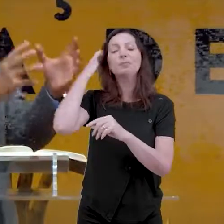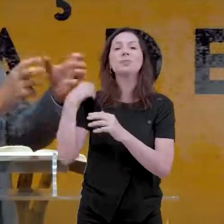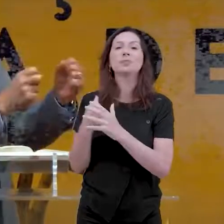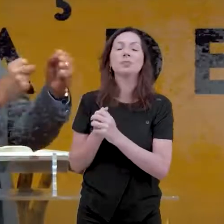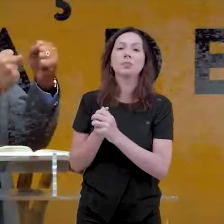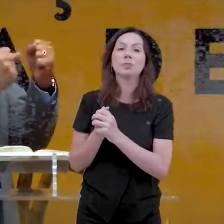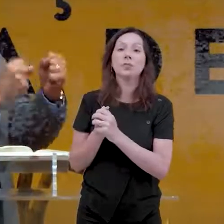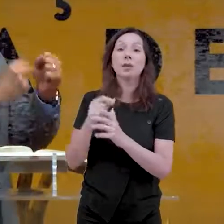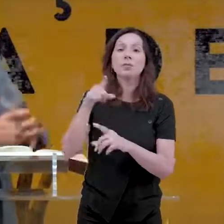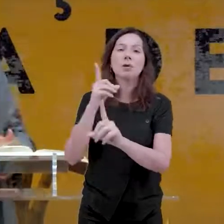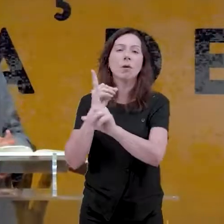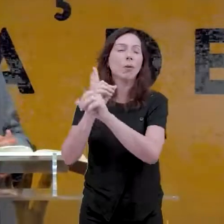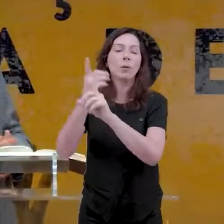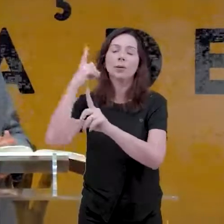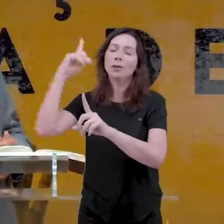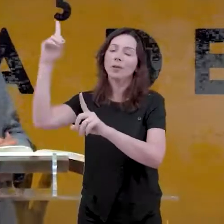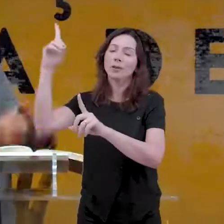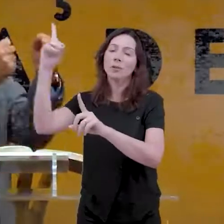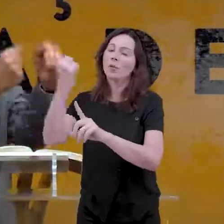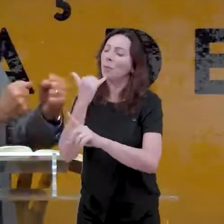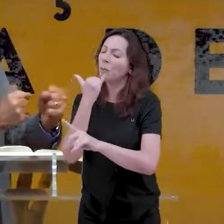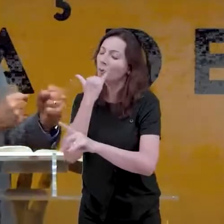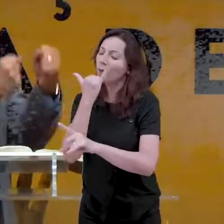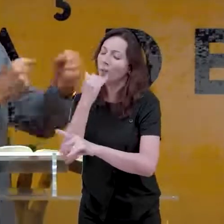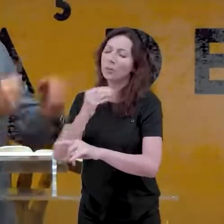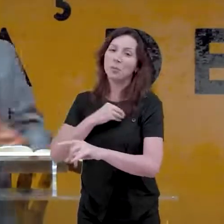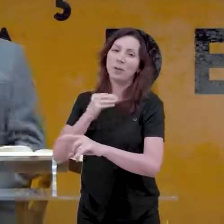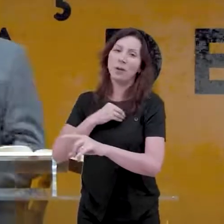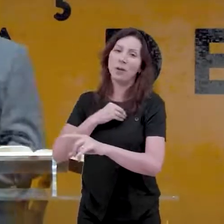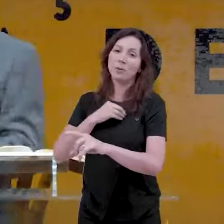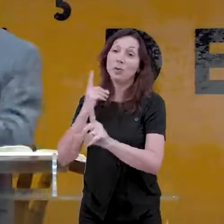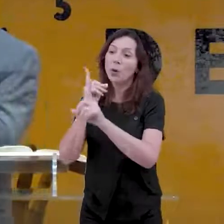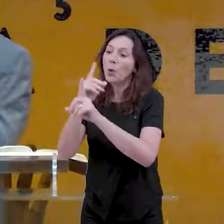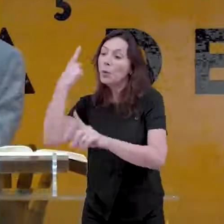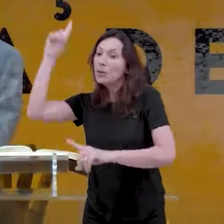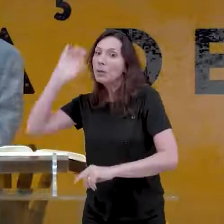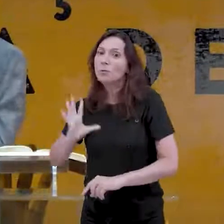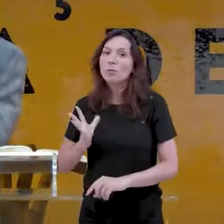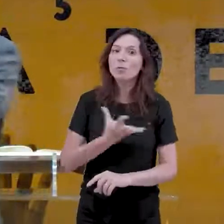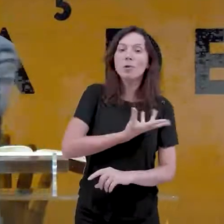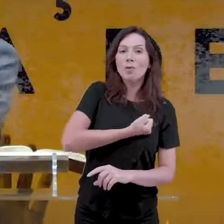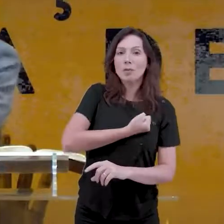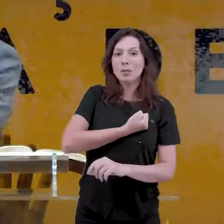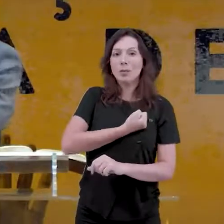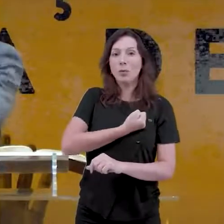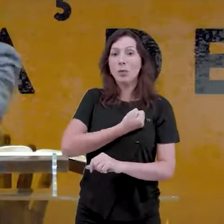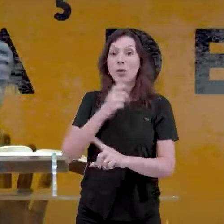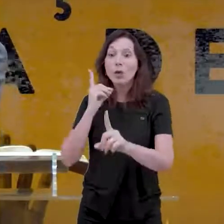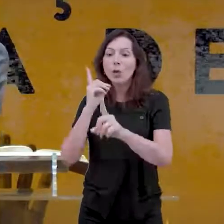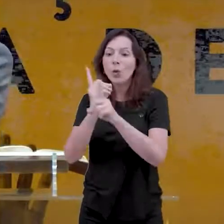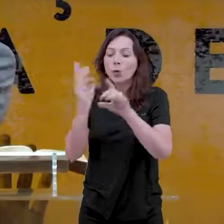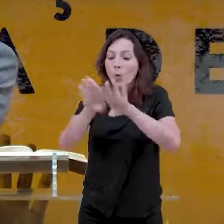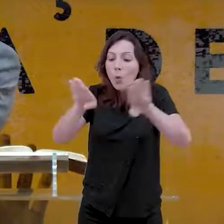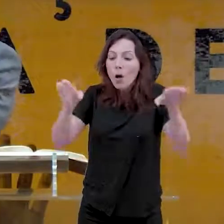Você encontra em Deus perdão dos seus pecados. Você encontra em Deus salvação. Você encontra em Deus o altar de bronze, onde os